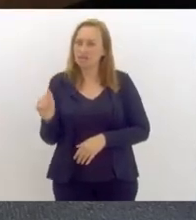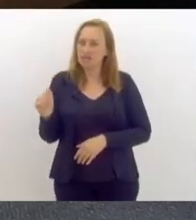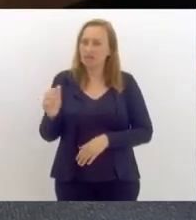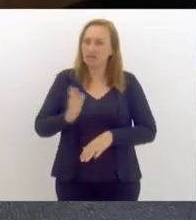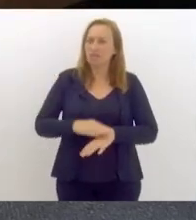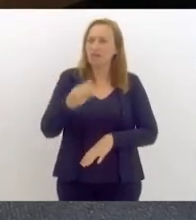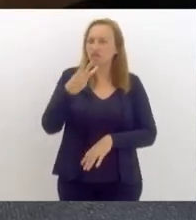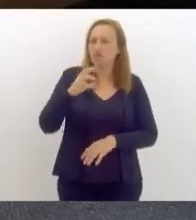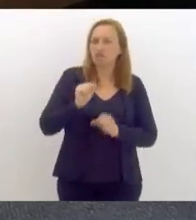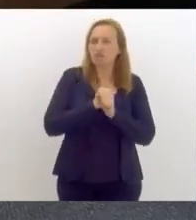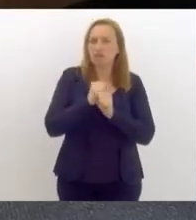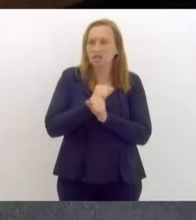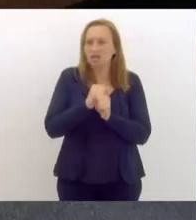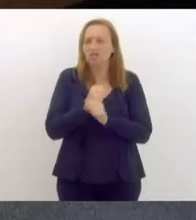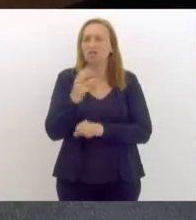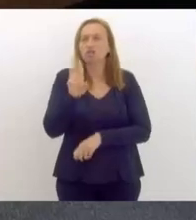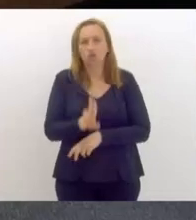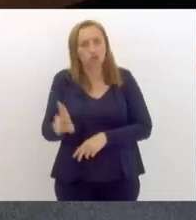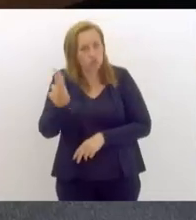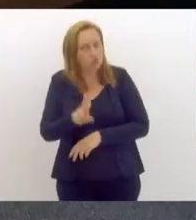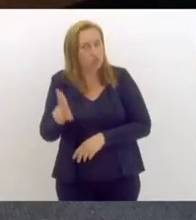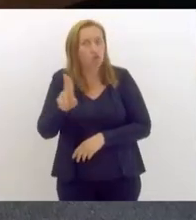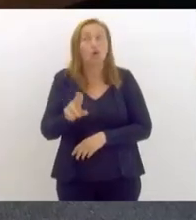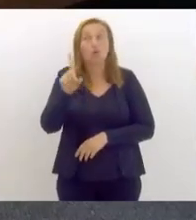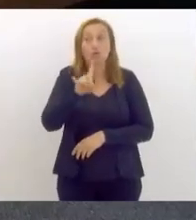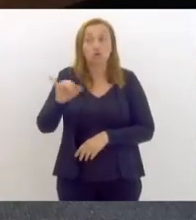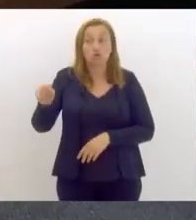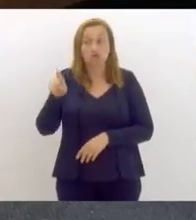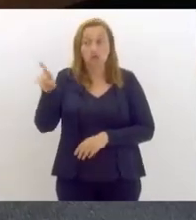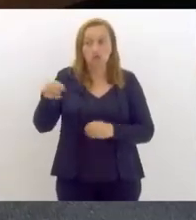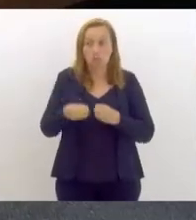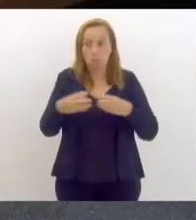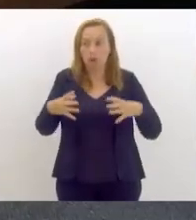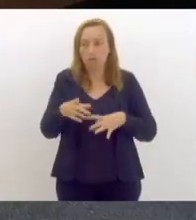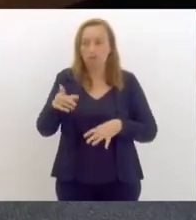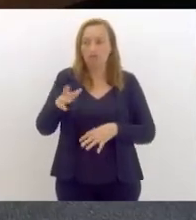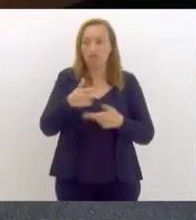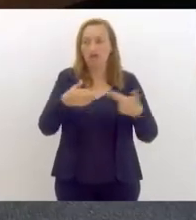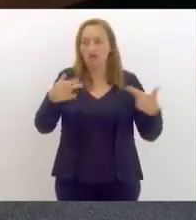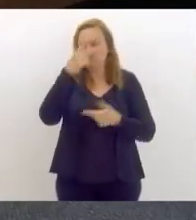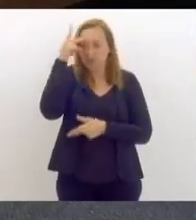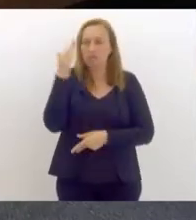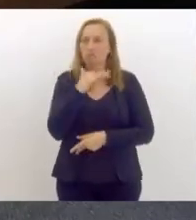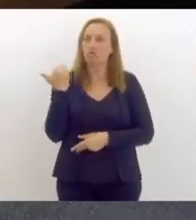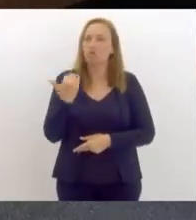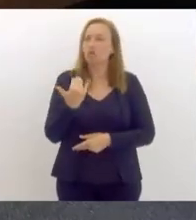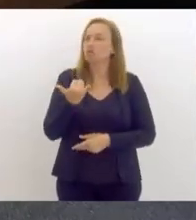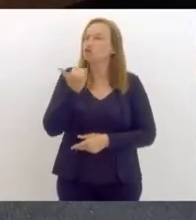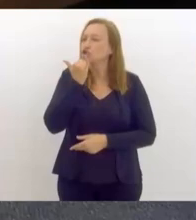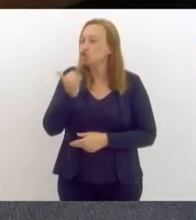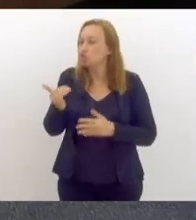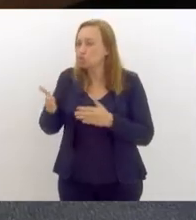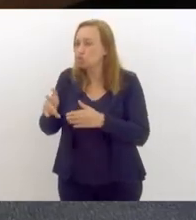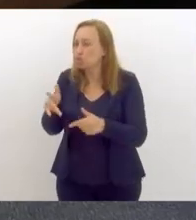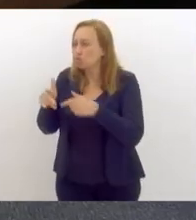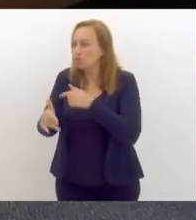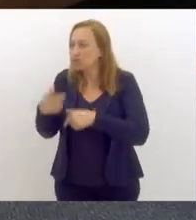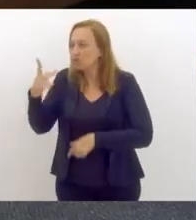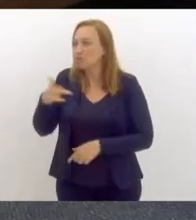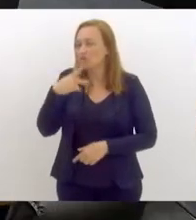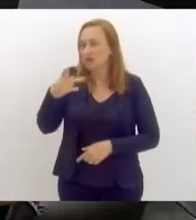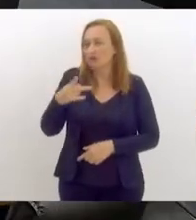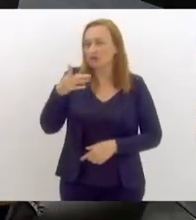mais de 30 anos de uso que um dia com ele muitas pessoas irá morrer obrigado pela parte desculpe tentem interrompido a sua fala